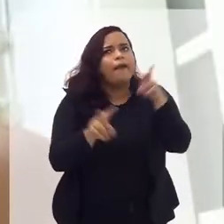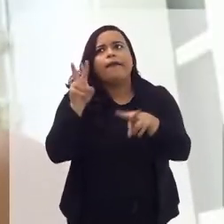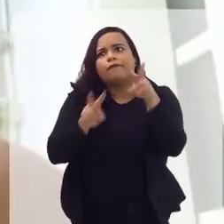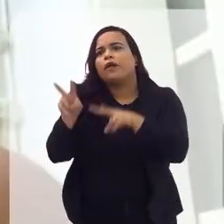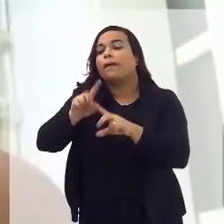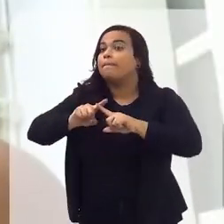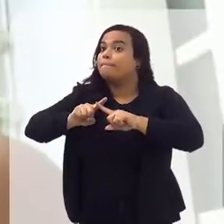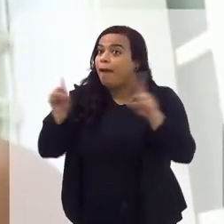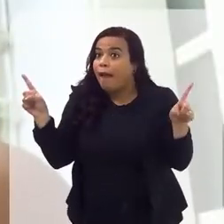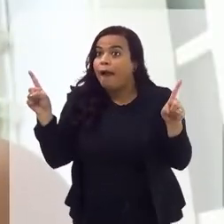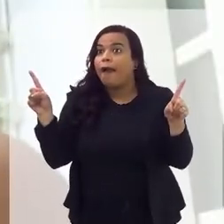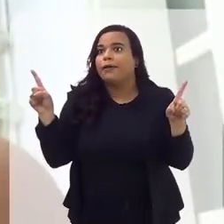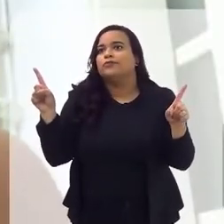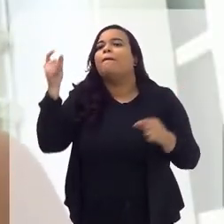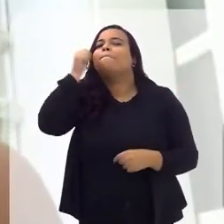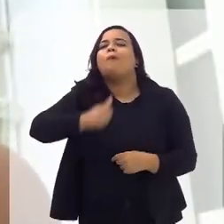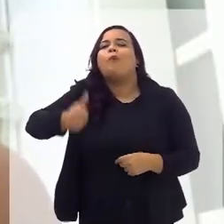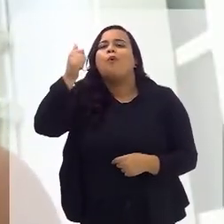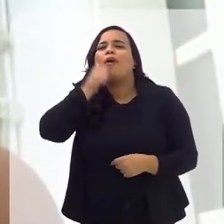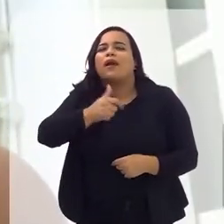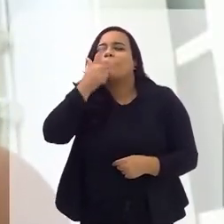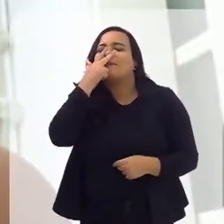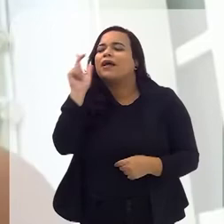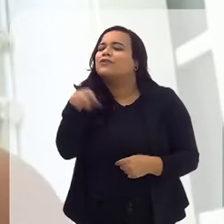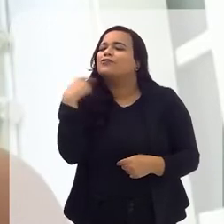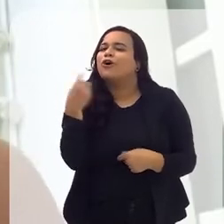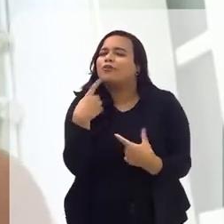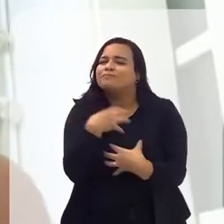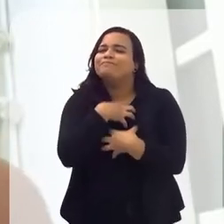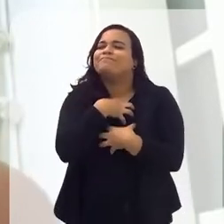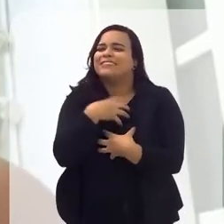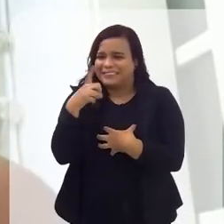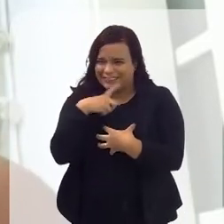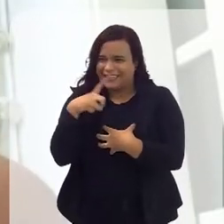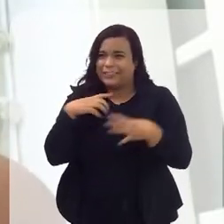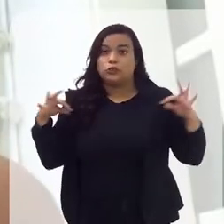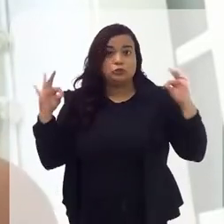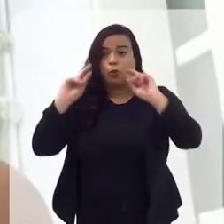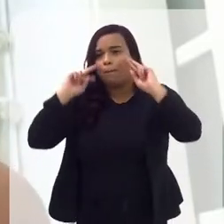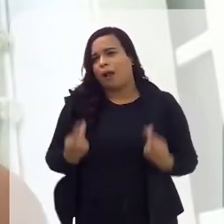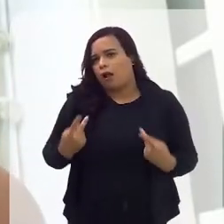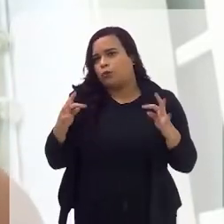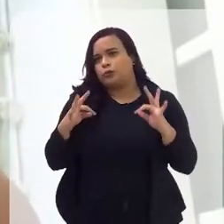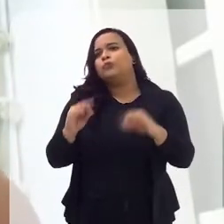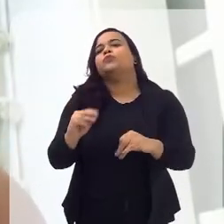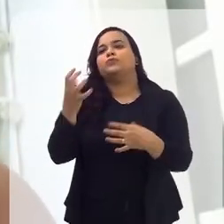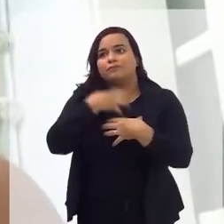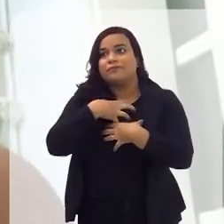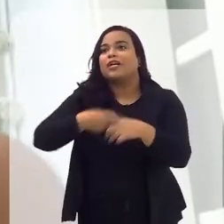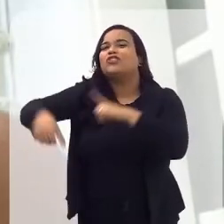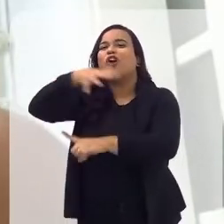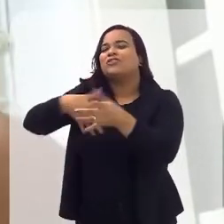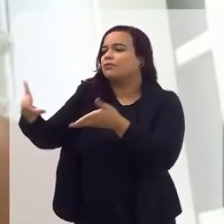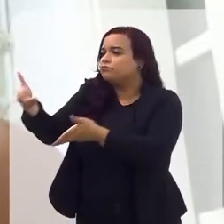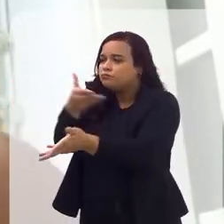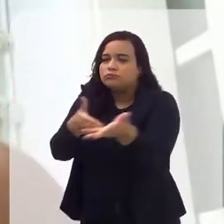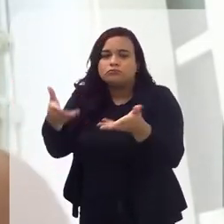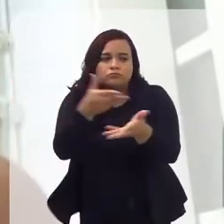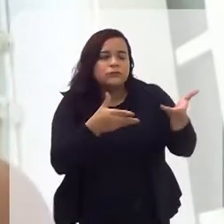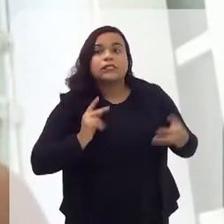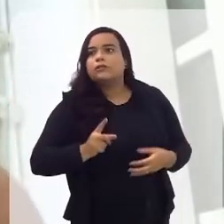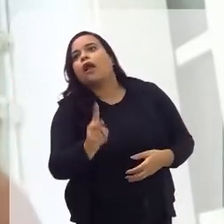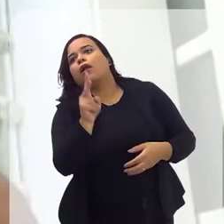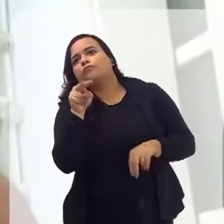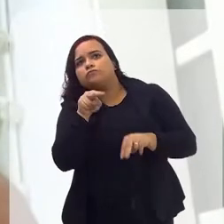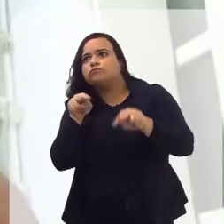mas é claro que quando, né, no caso de uma mulher, a gente, obviamente todos nós seres humanos, nós somos seres sociais, né?